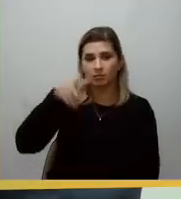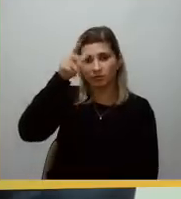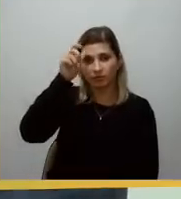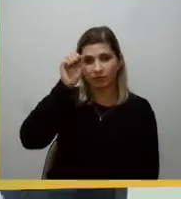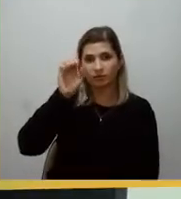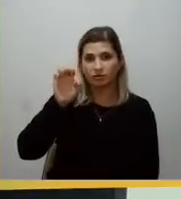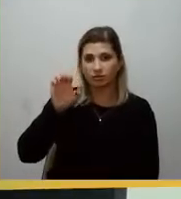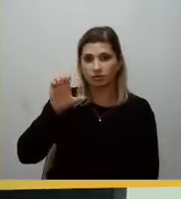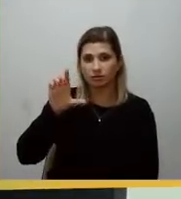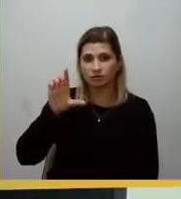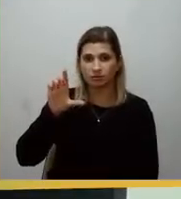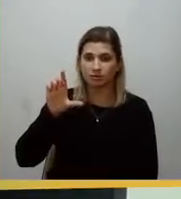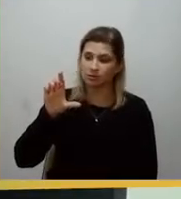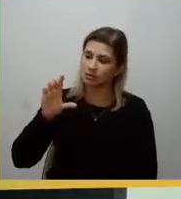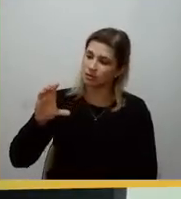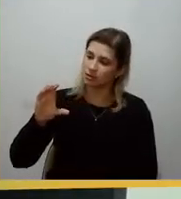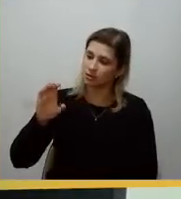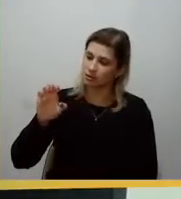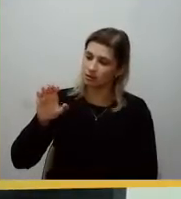contra